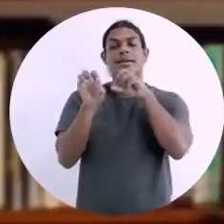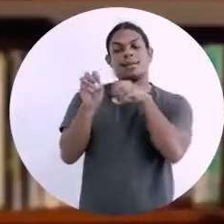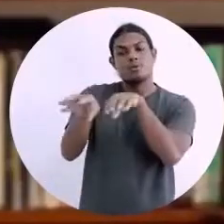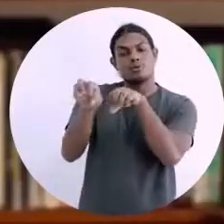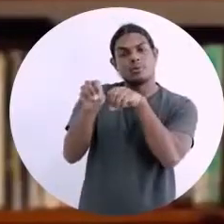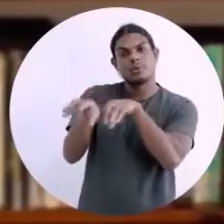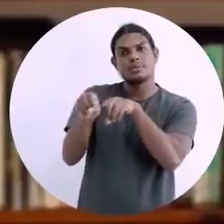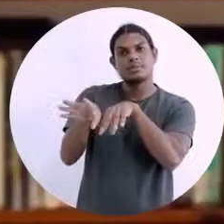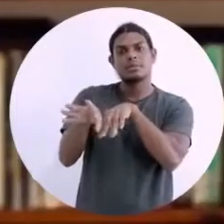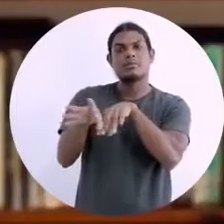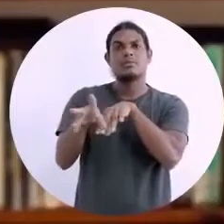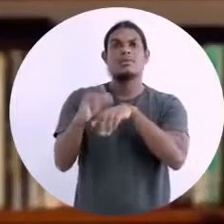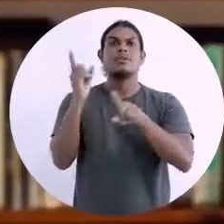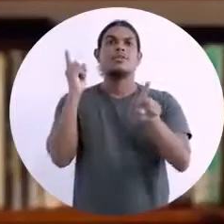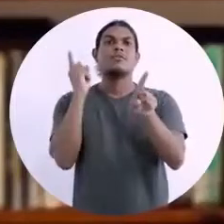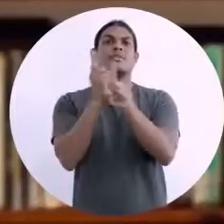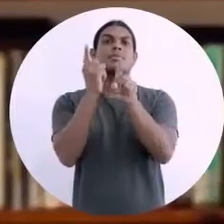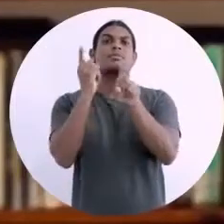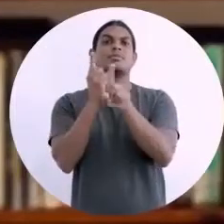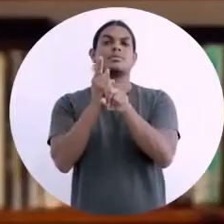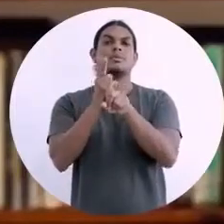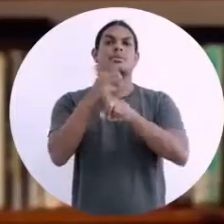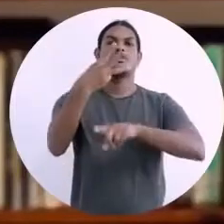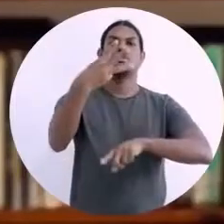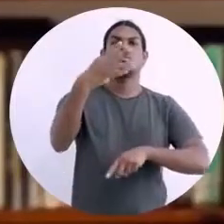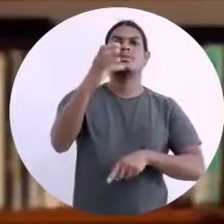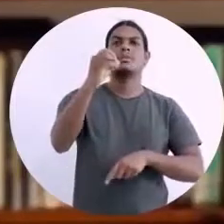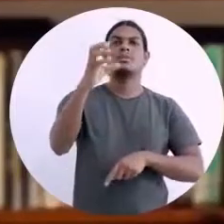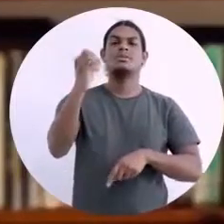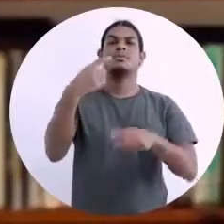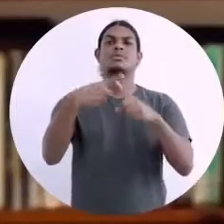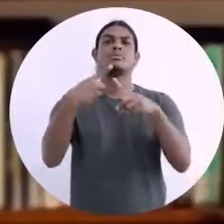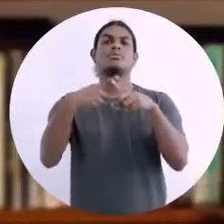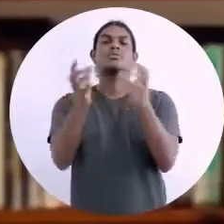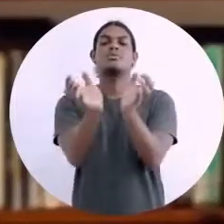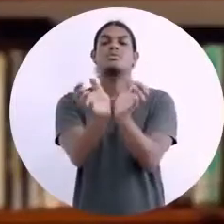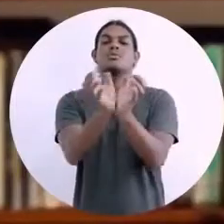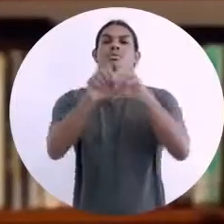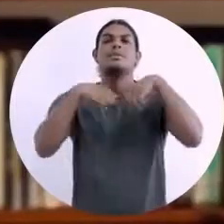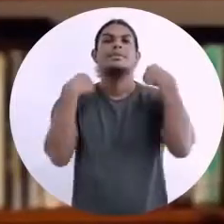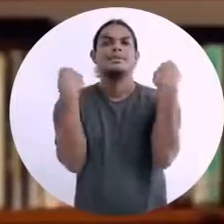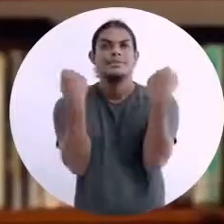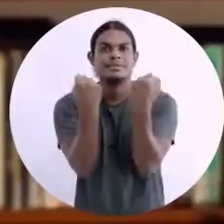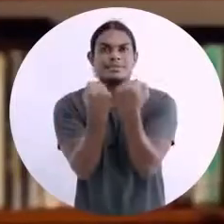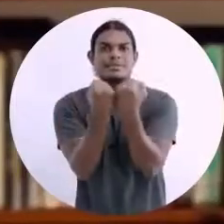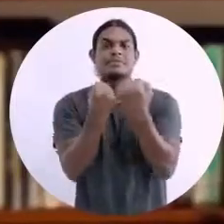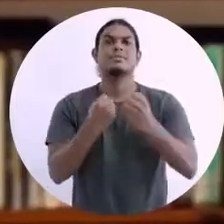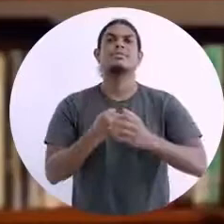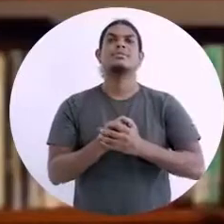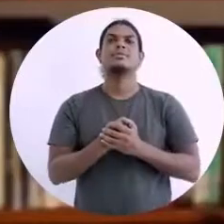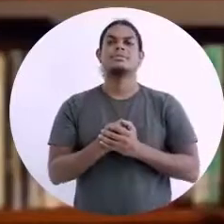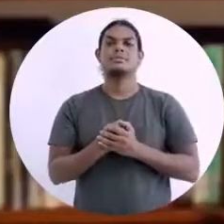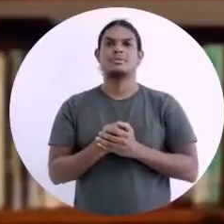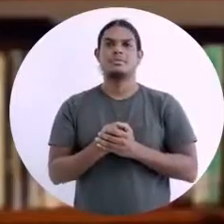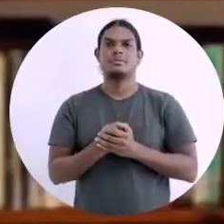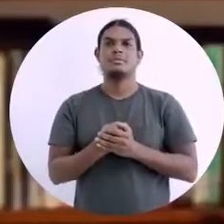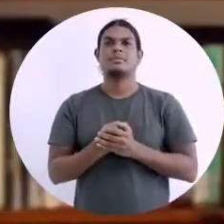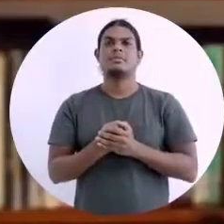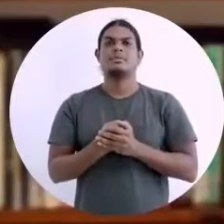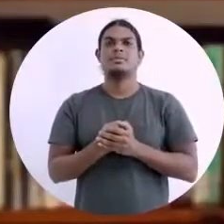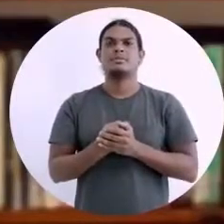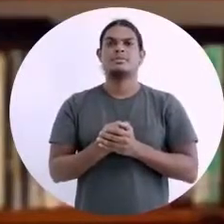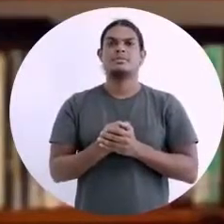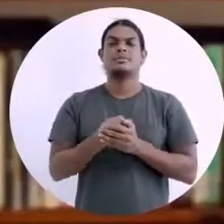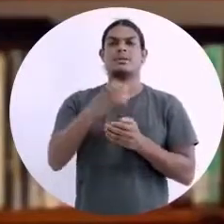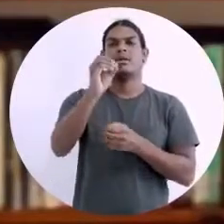vocês vão achar, por exemplo, na classe 300, que é ciências sociais, e assim por diante. Eu dei esse exemplo, porque como eu tinha falado da orquestra no começo,